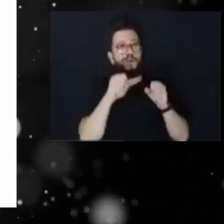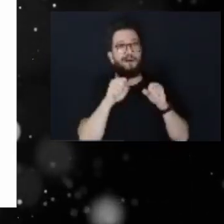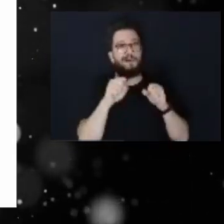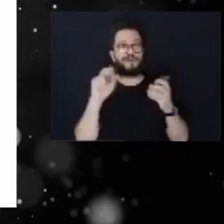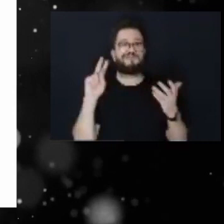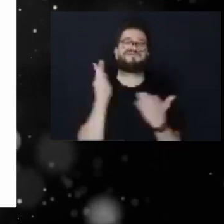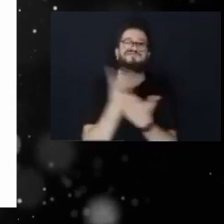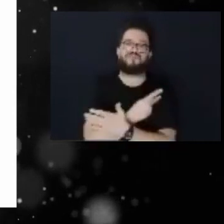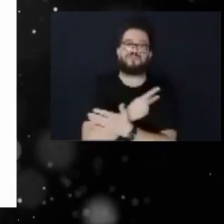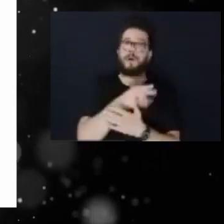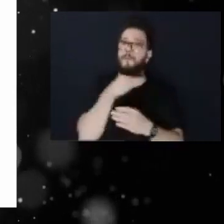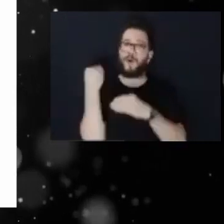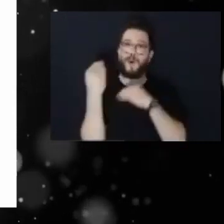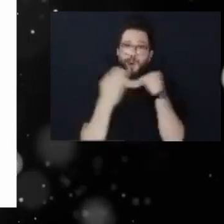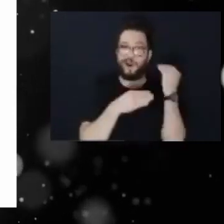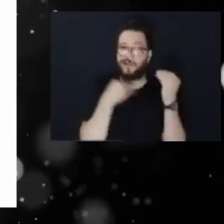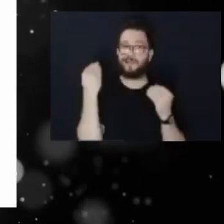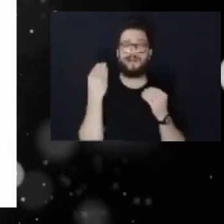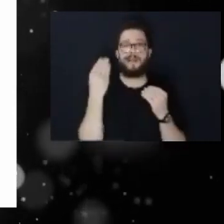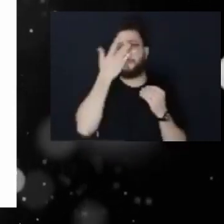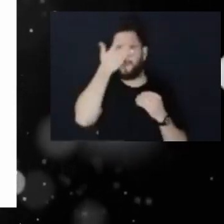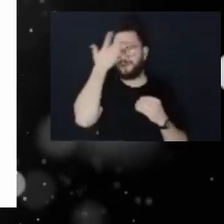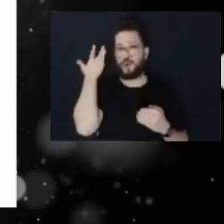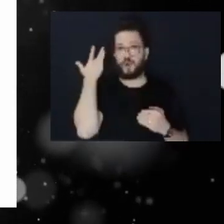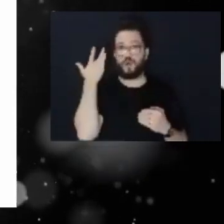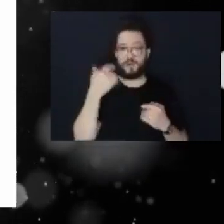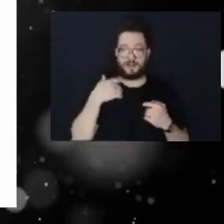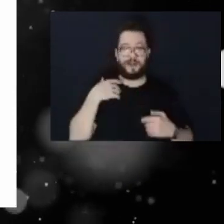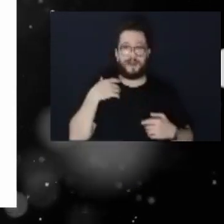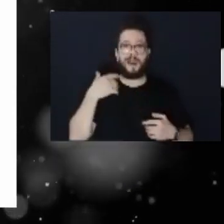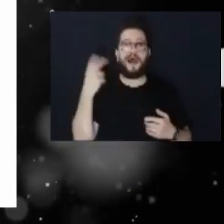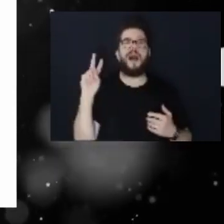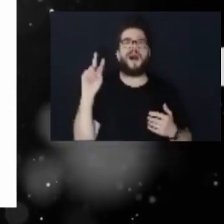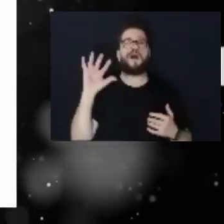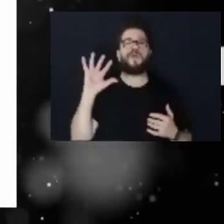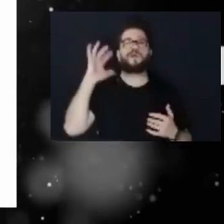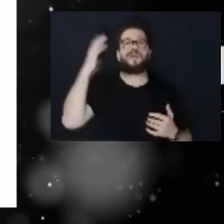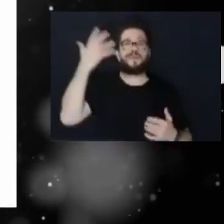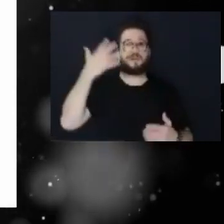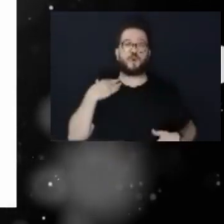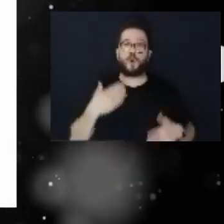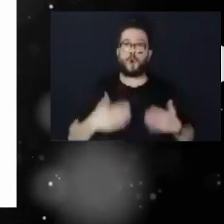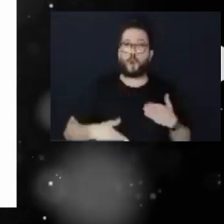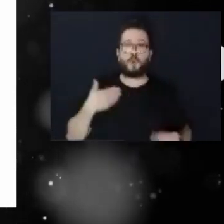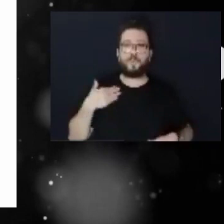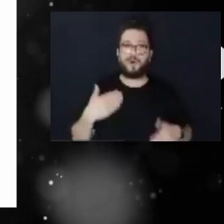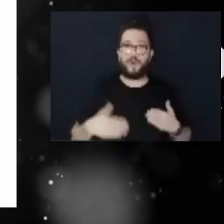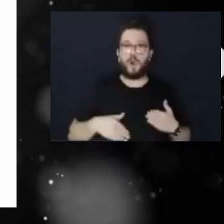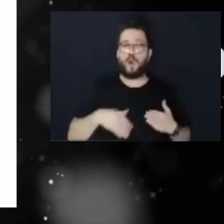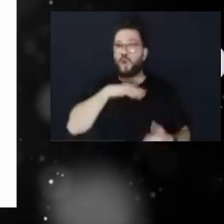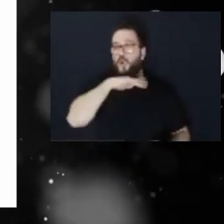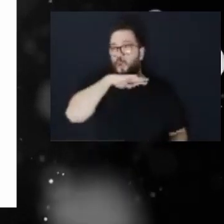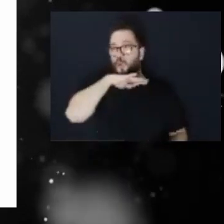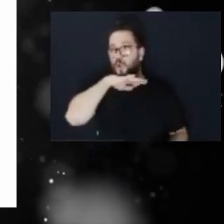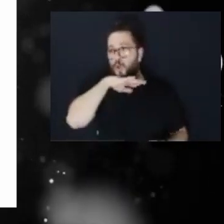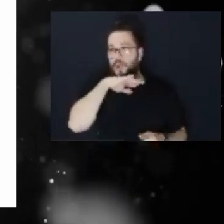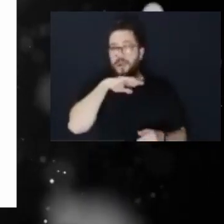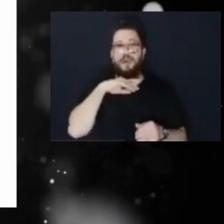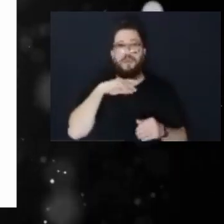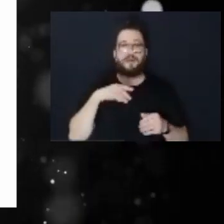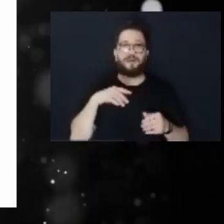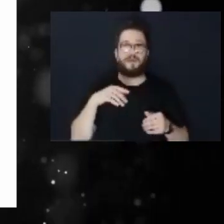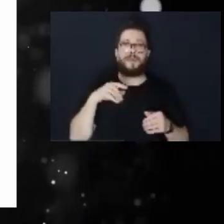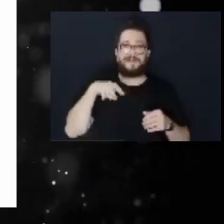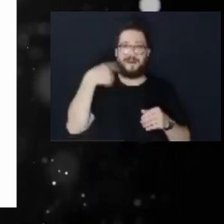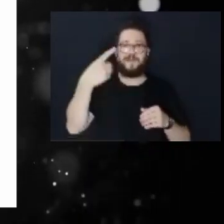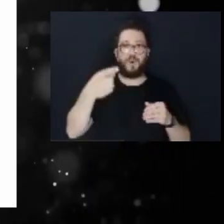de sequelados. 70% dos internados ficam com algumas sequelas. Isso é extremamente importante que a